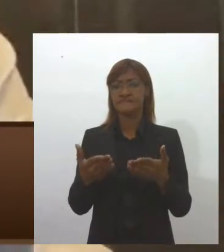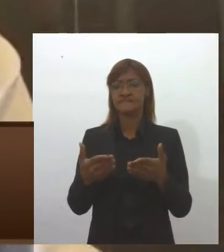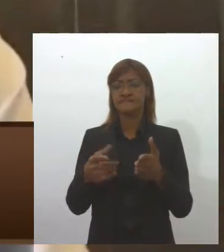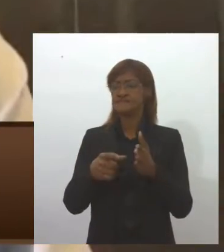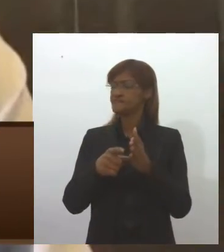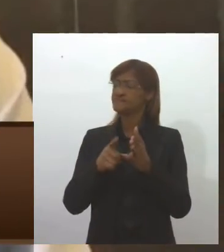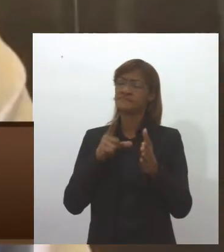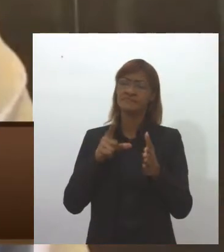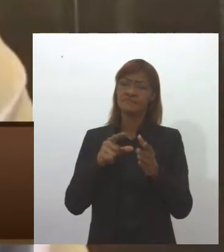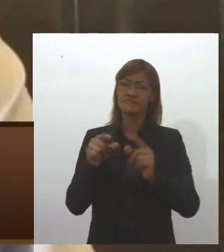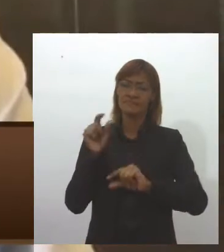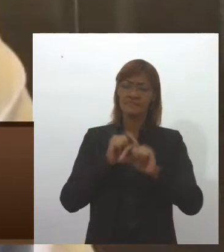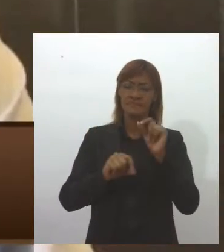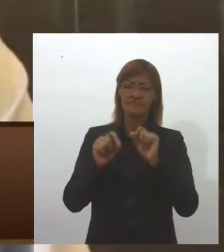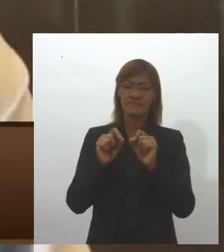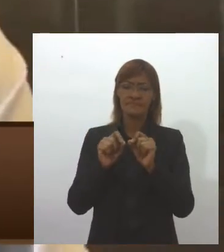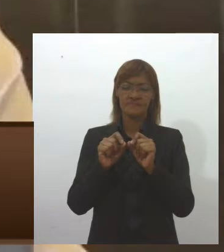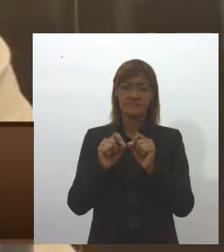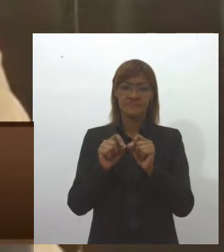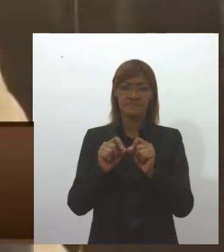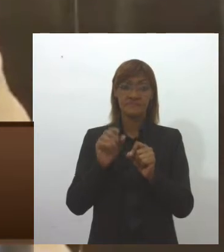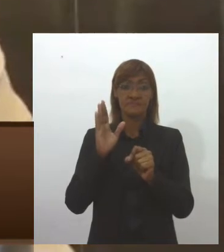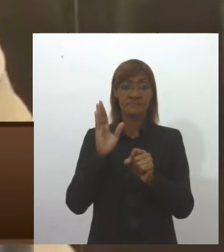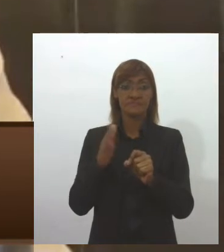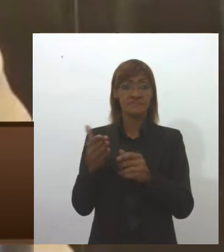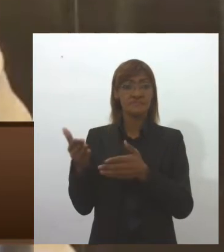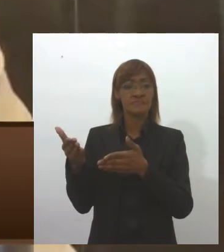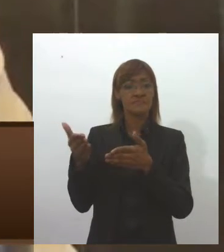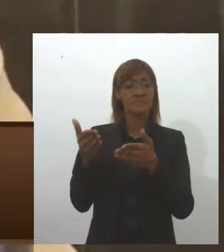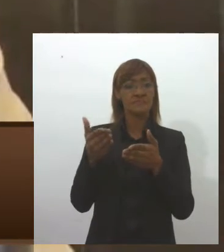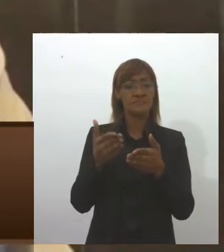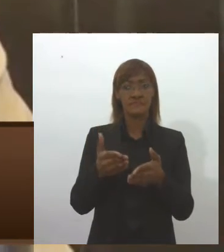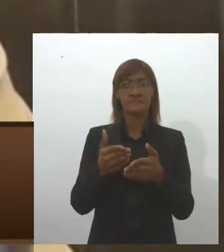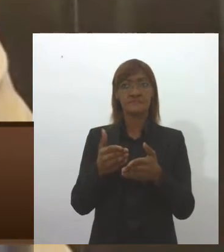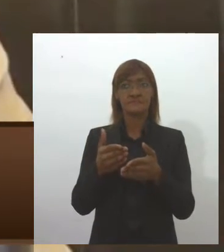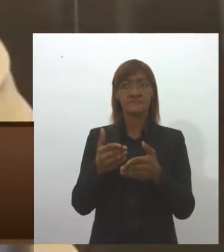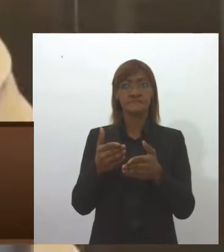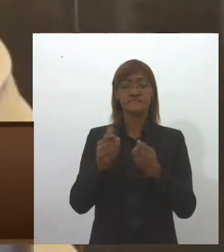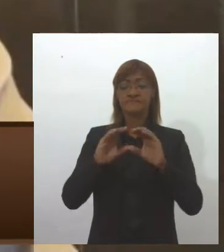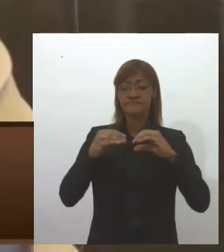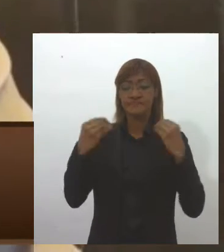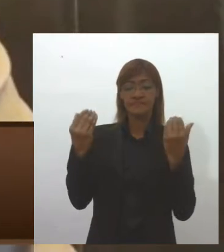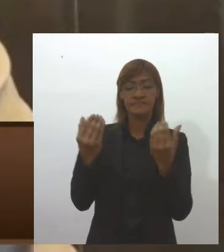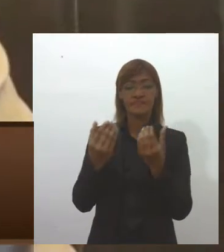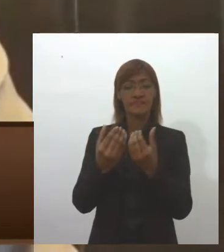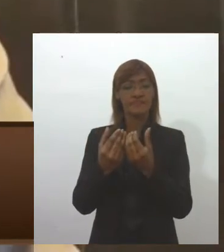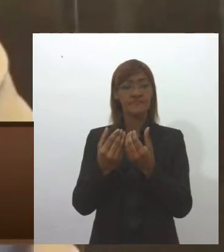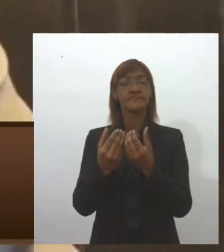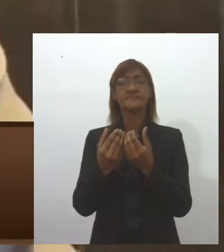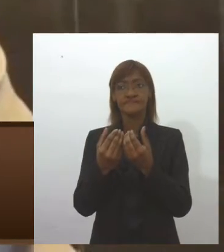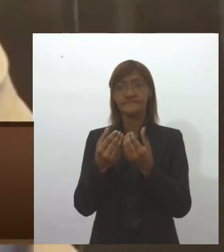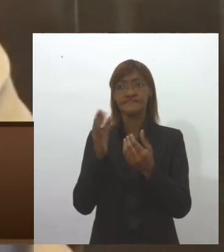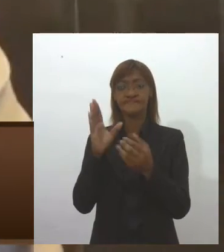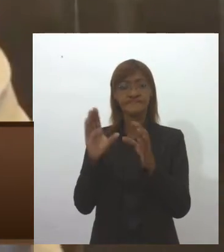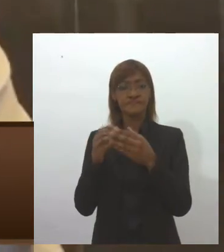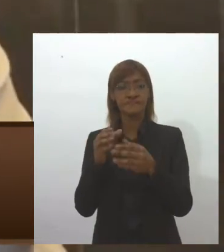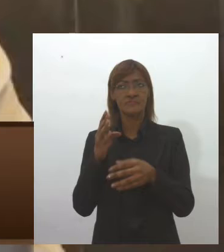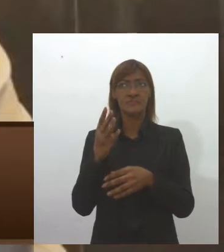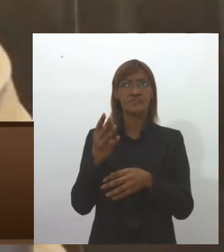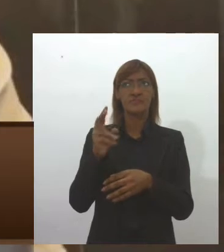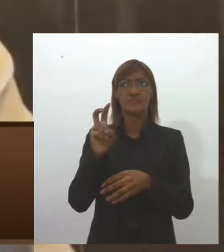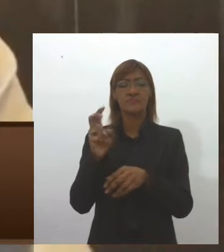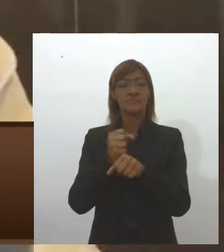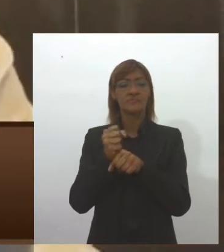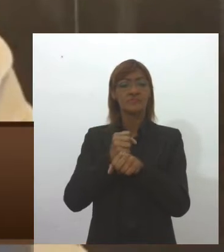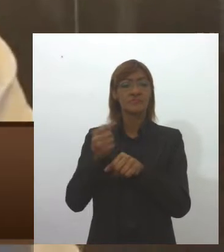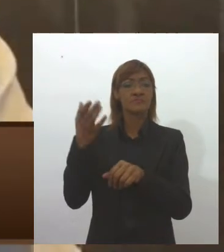a economia hoteleira, os hotéis, era o turismo corporativo. A gente praticamente aqui há 4, 5 anos atrás, quando a gente tinha